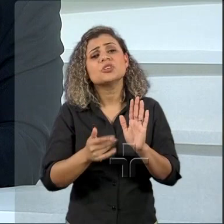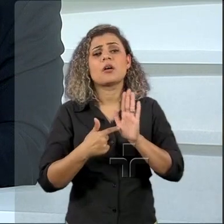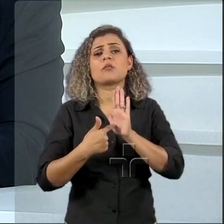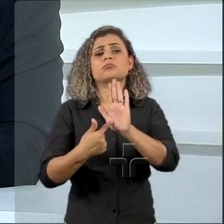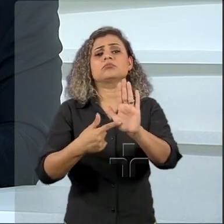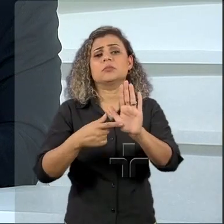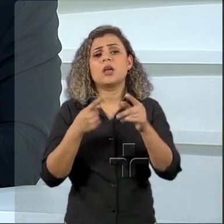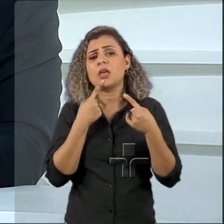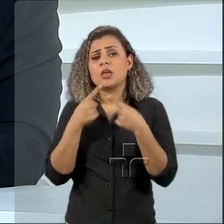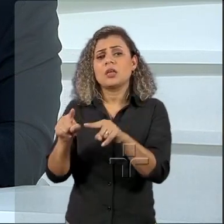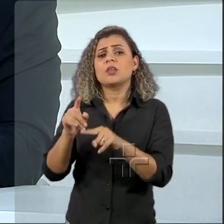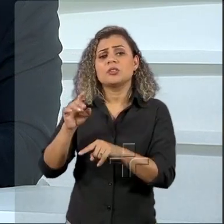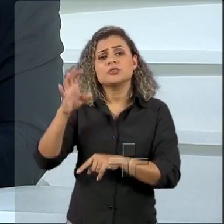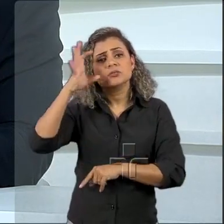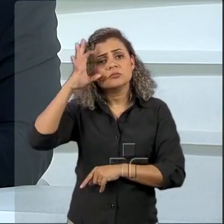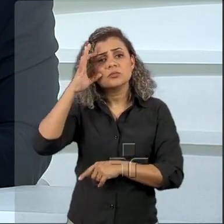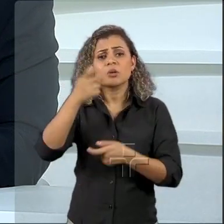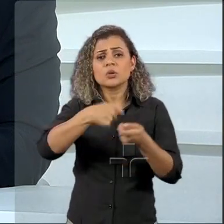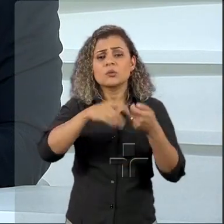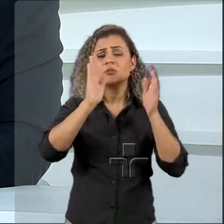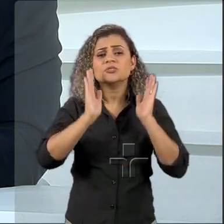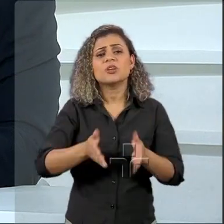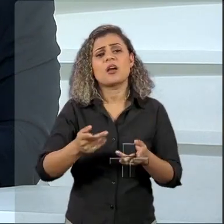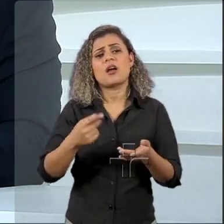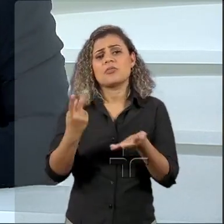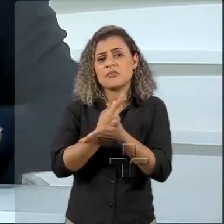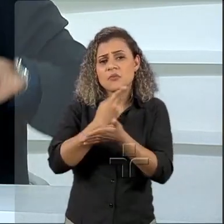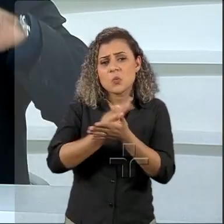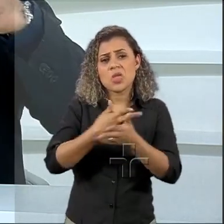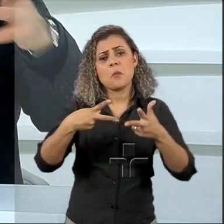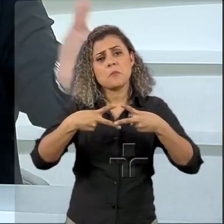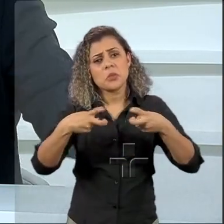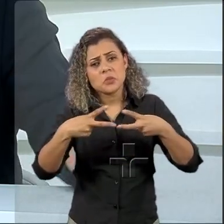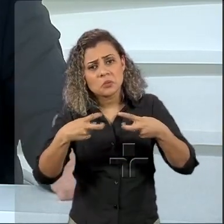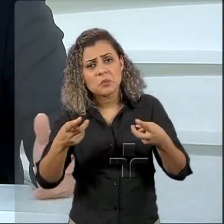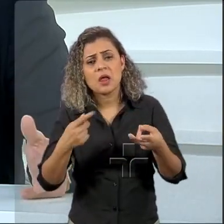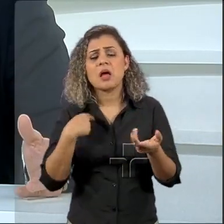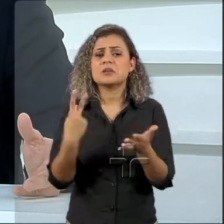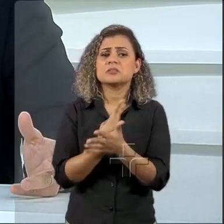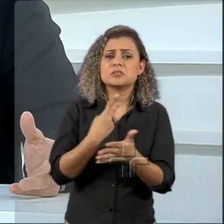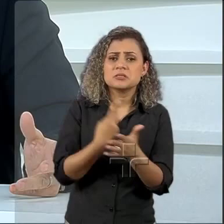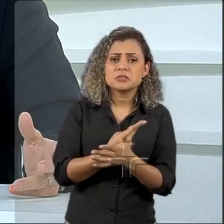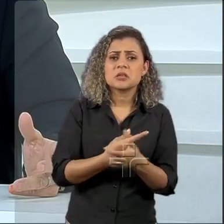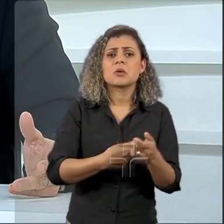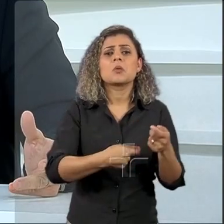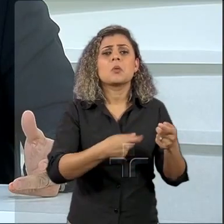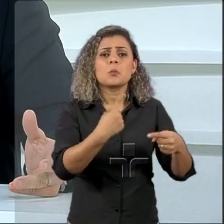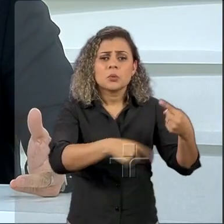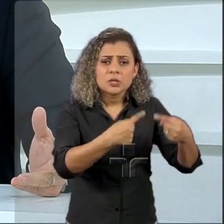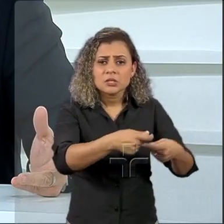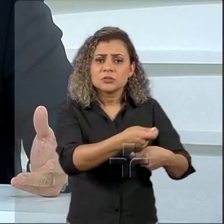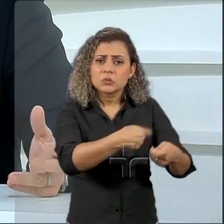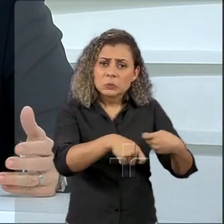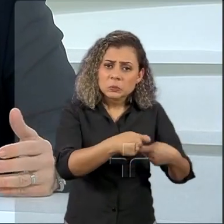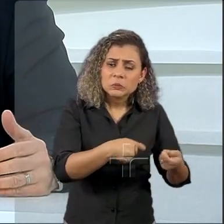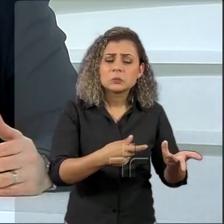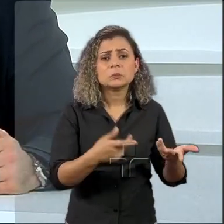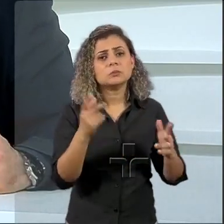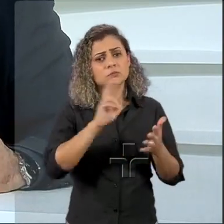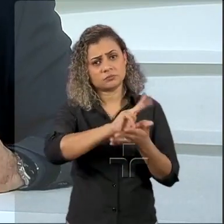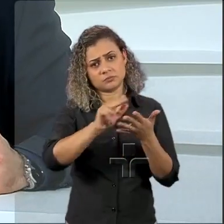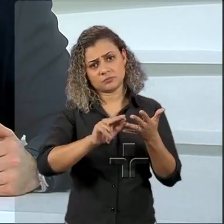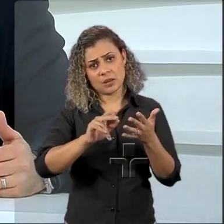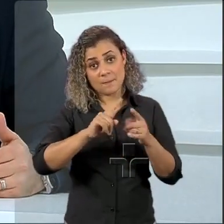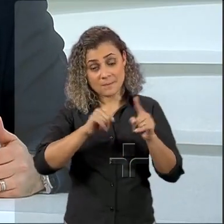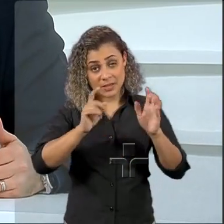crítica a Dilma, né? Falou Ele que escreveu, houve um erro na Petrobras, que houve erro em política macroeconômica. Agora, Falou no isso. campo da ética, o